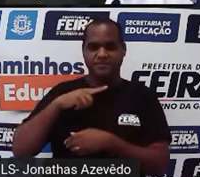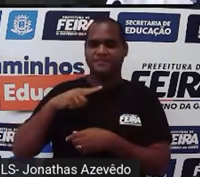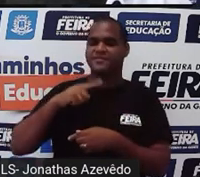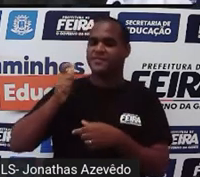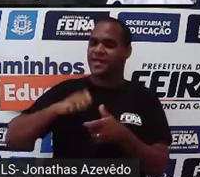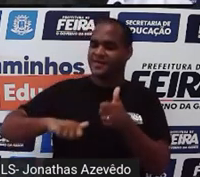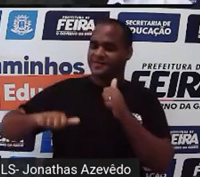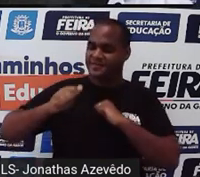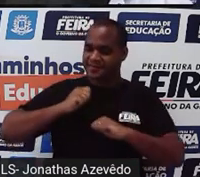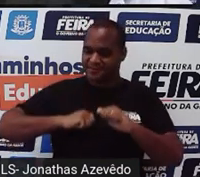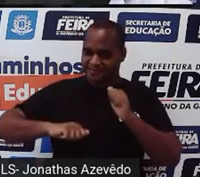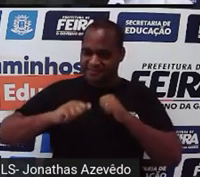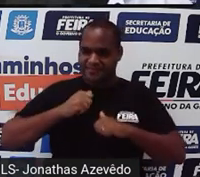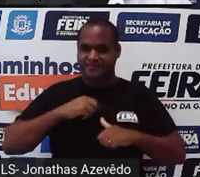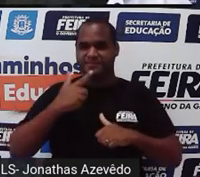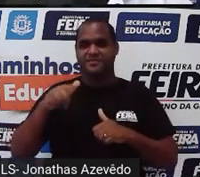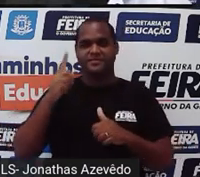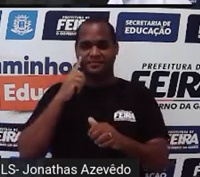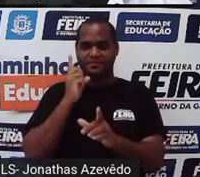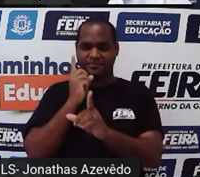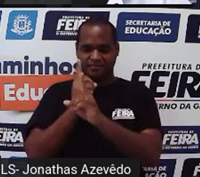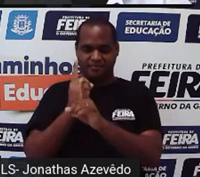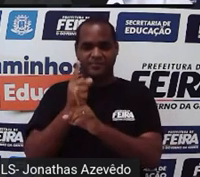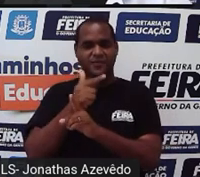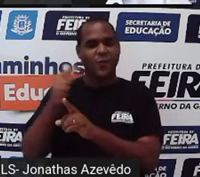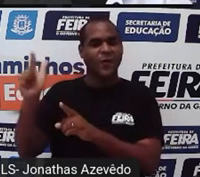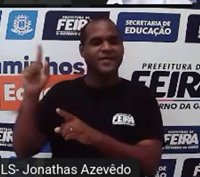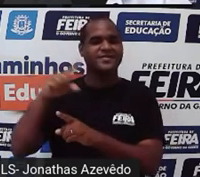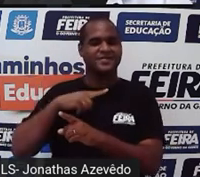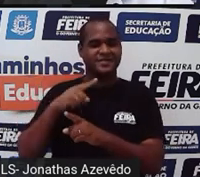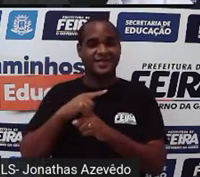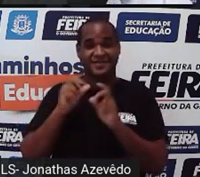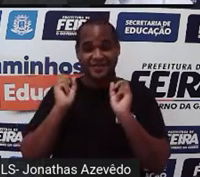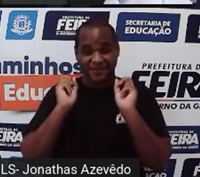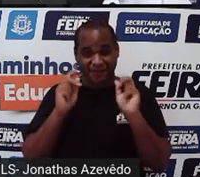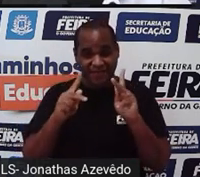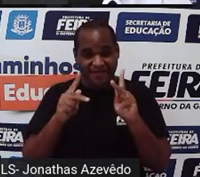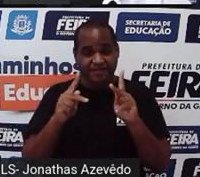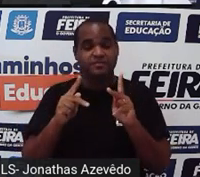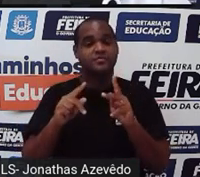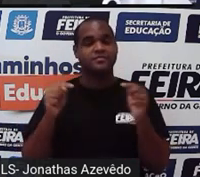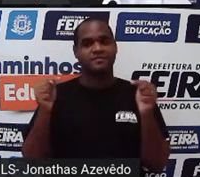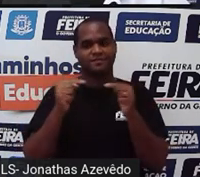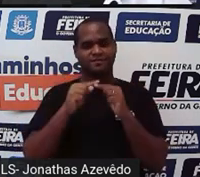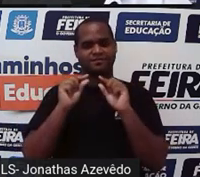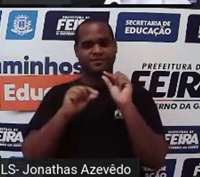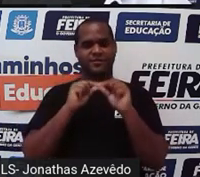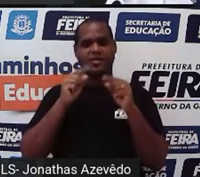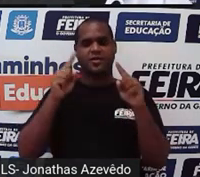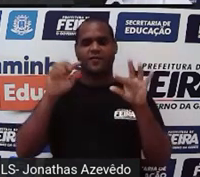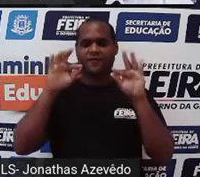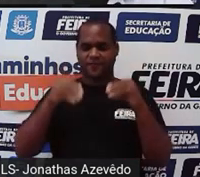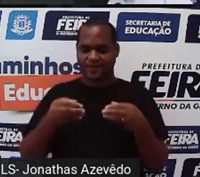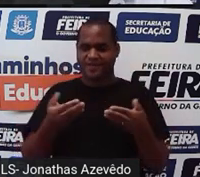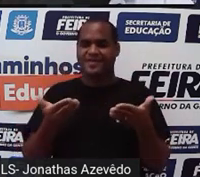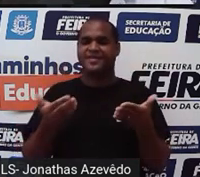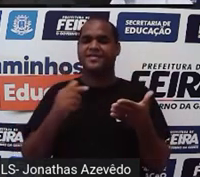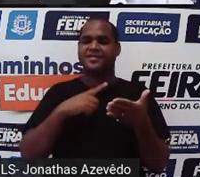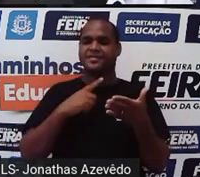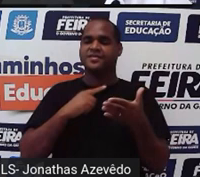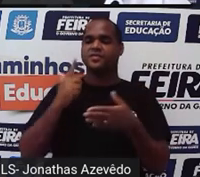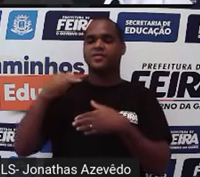sem anciosos para nos vermos na próxima aula tá bom essa daqui a gente finaliza